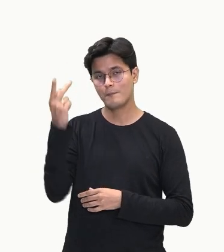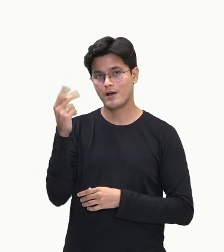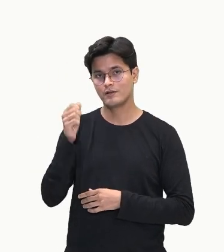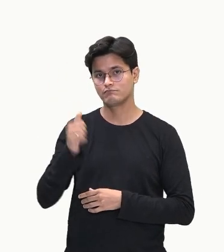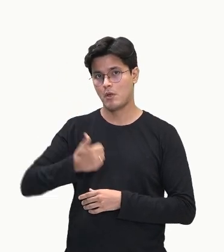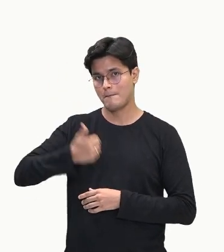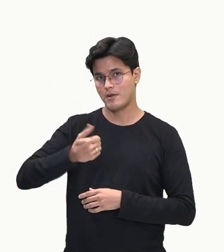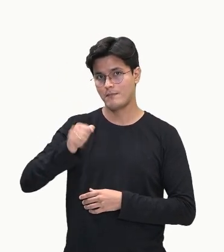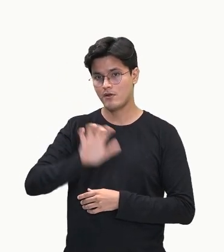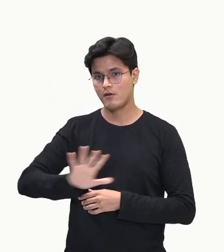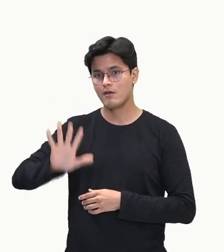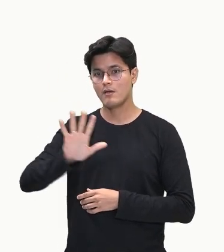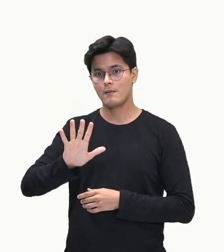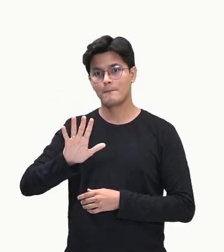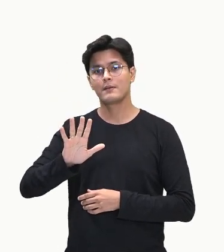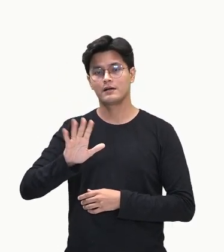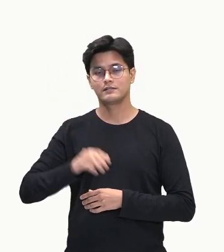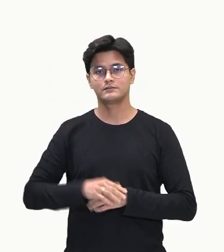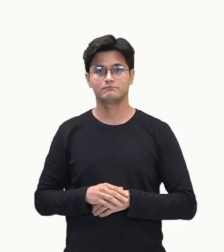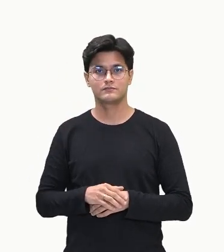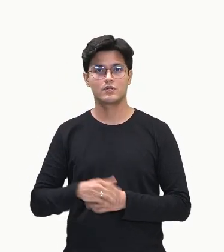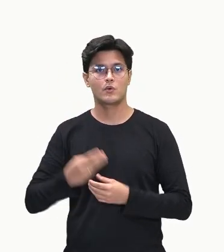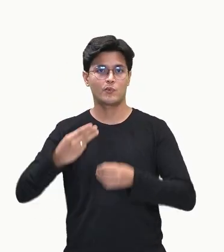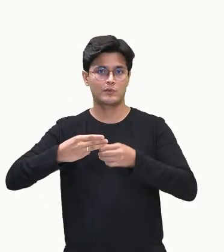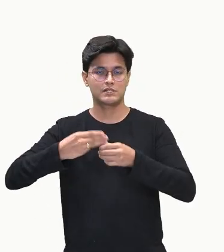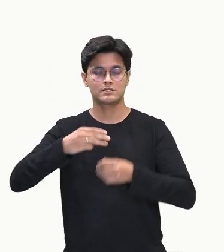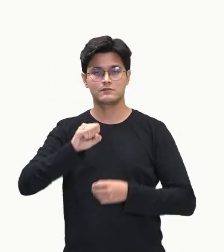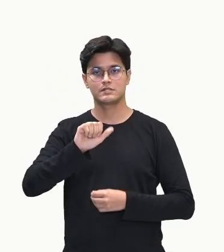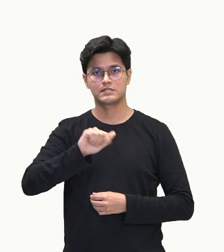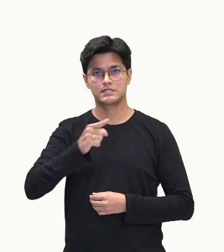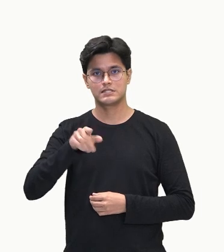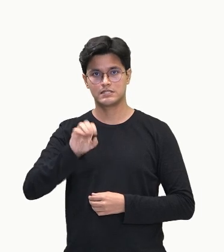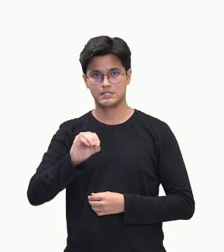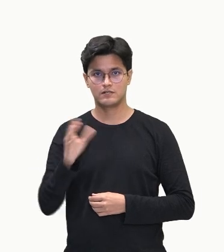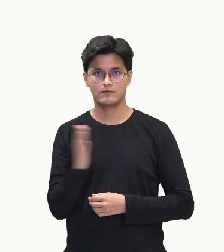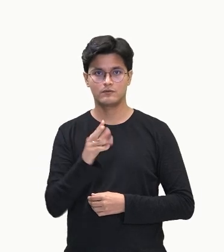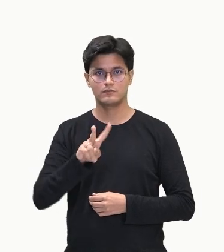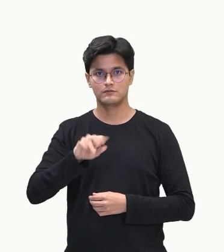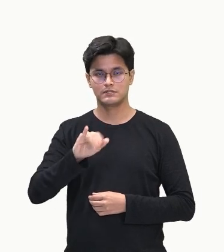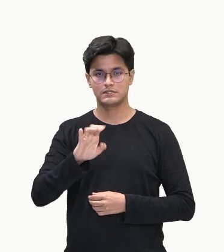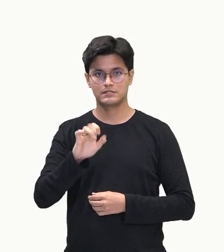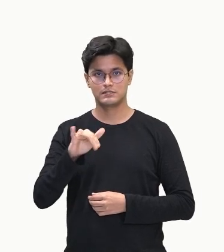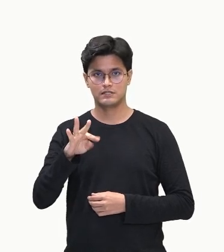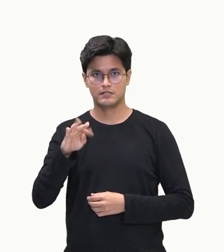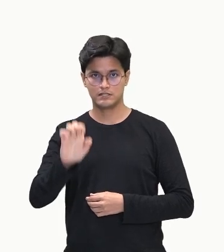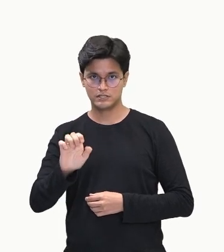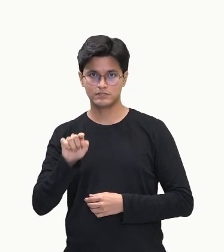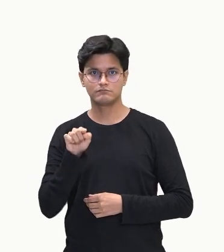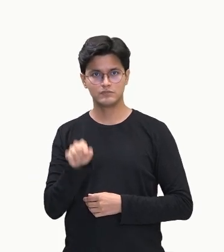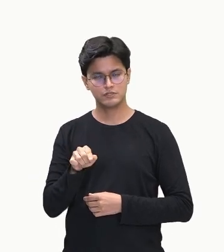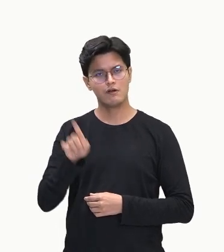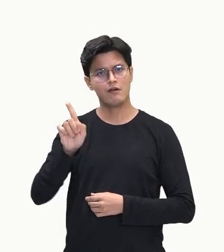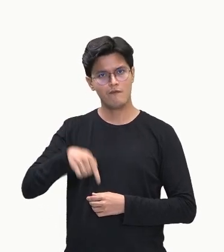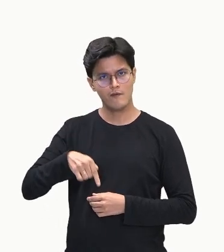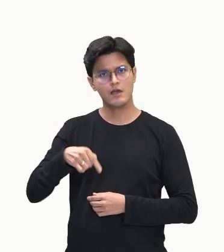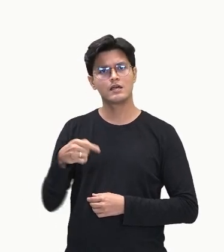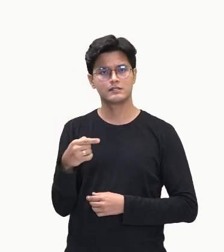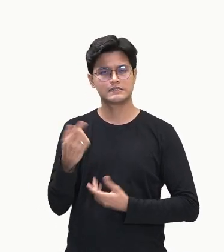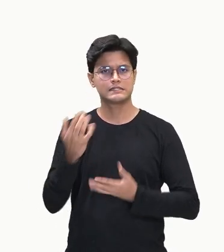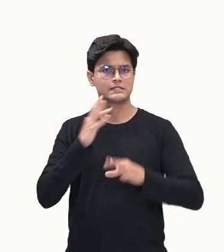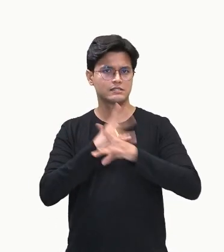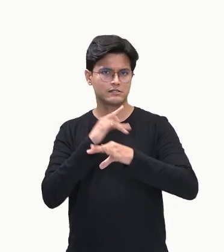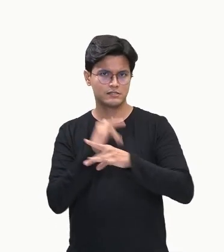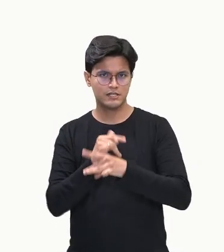imagem do município de São Vicente, que é considerada oficialmente a cidade mais antiga do